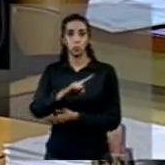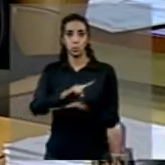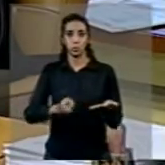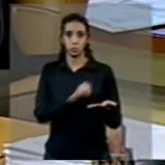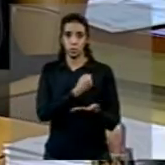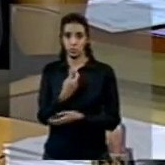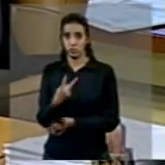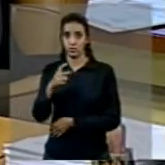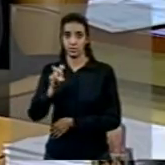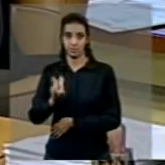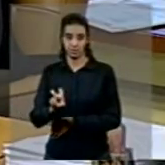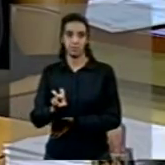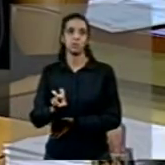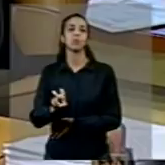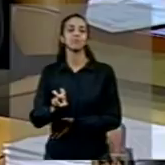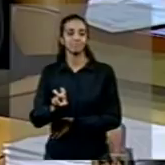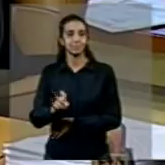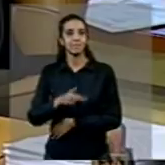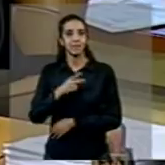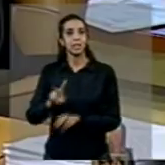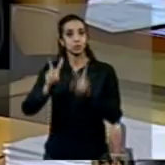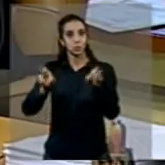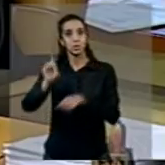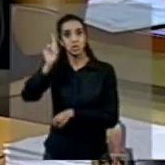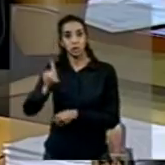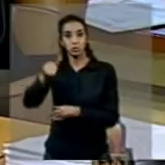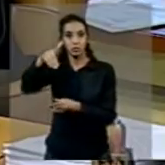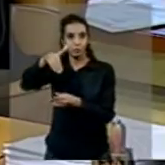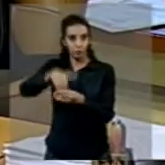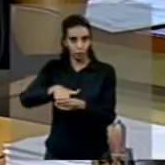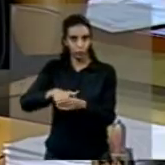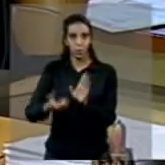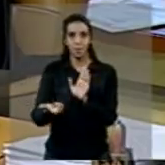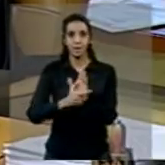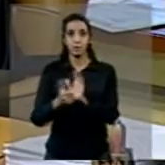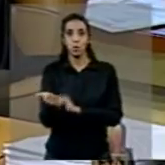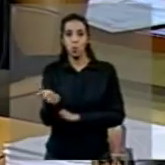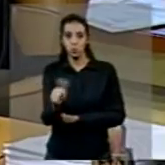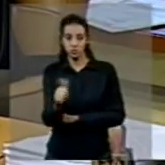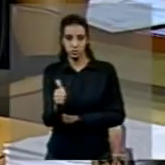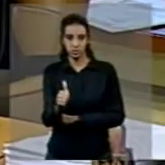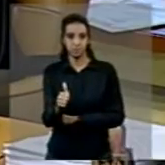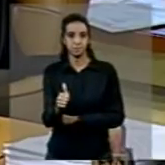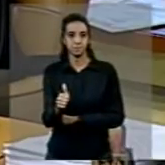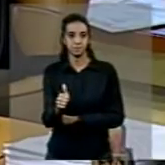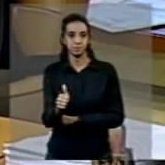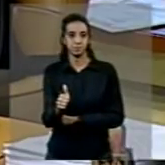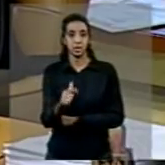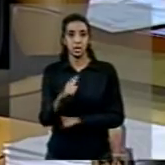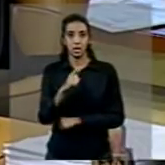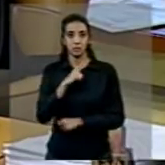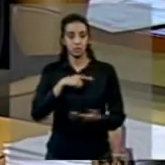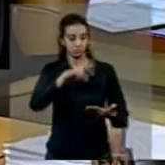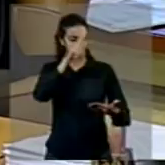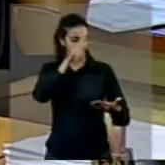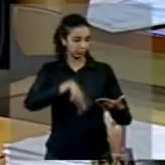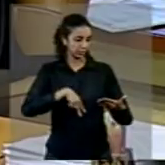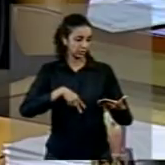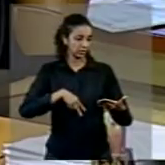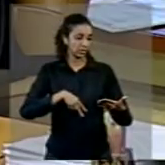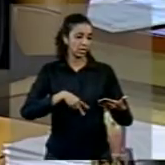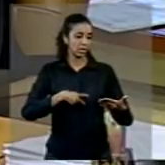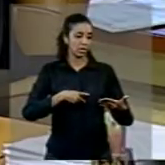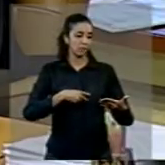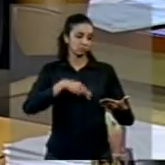25, exatamente sobre direito de voto, no seu parágrafo 11, do qual faço tradução livre para dizer, entre